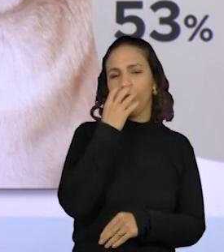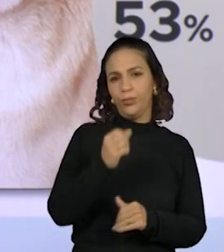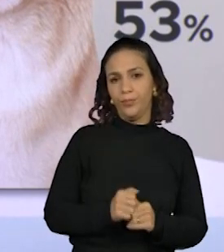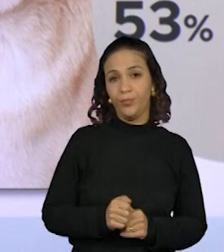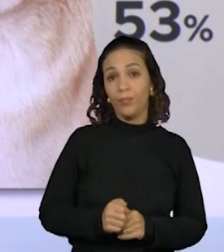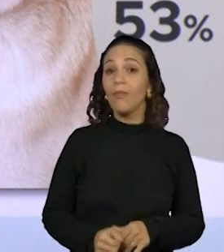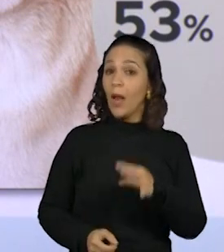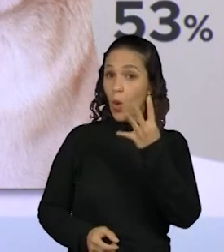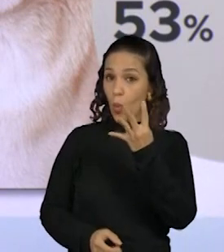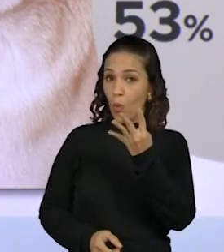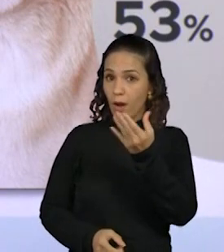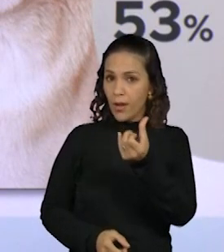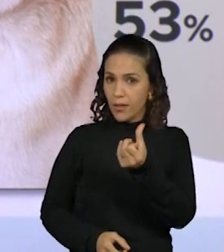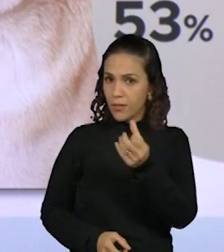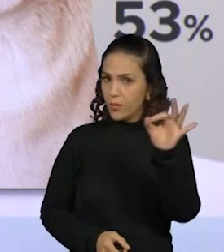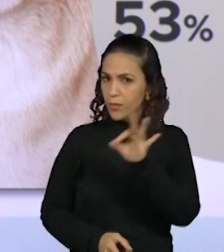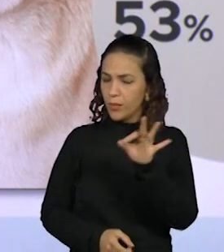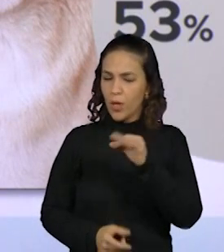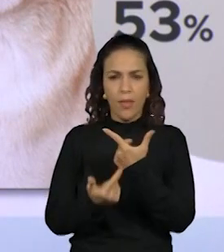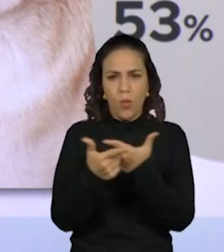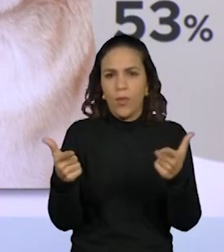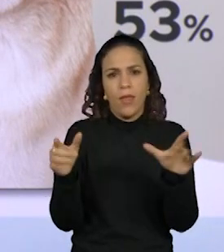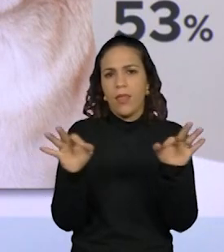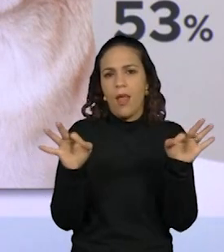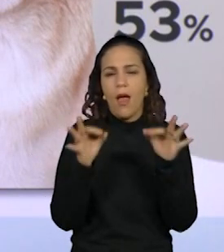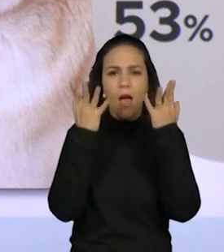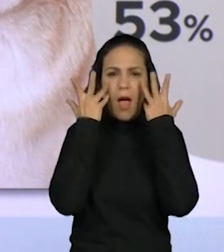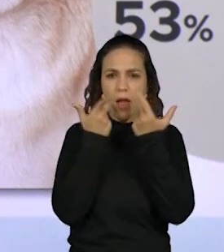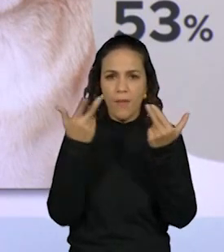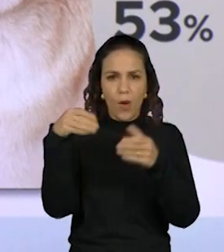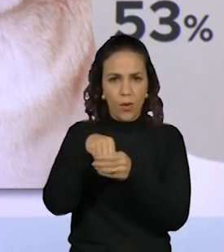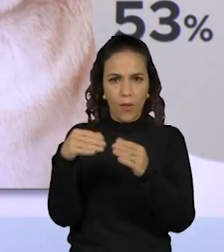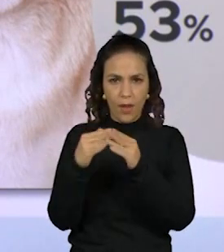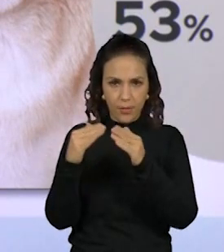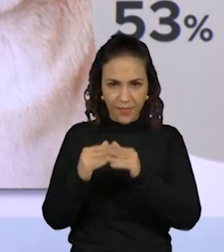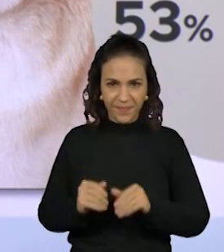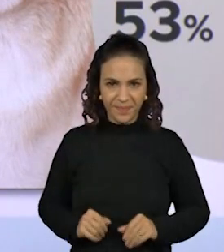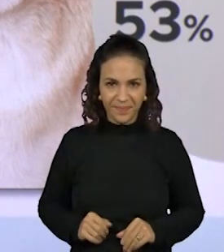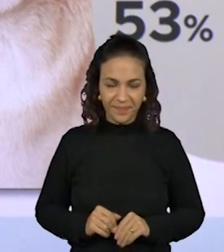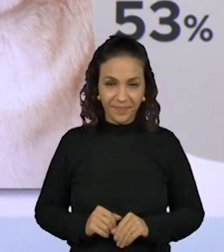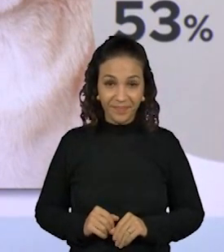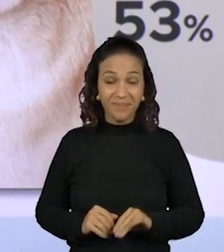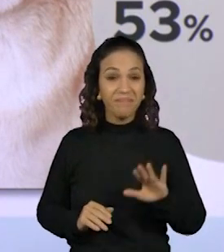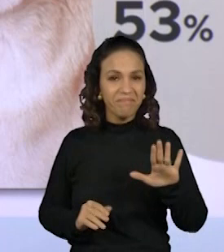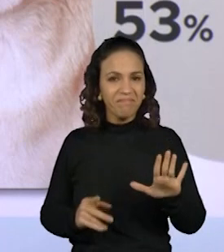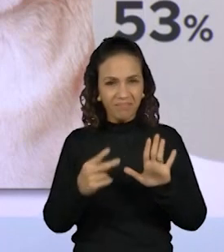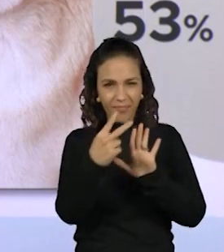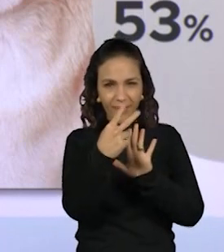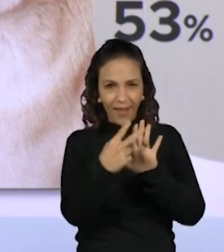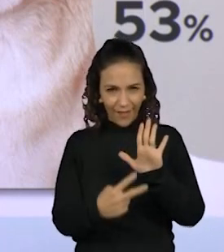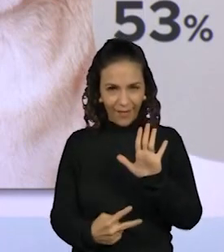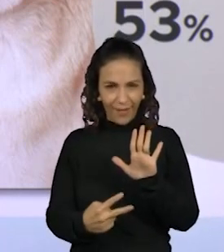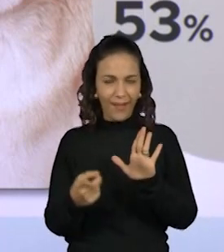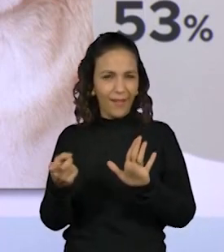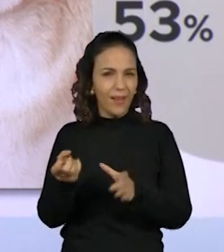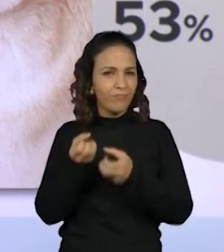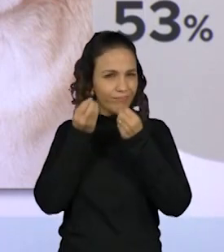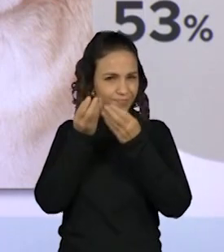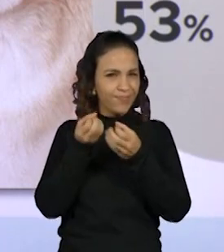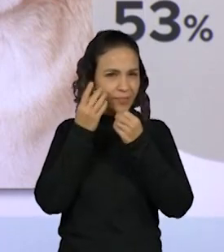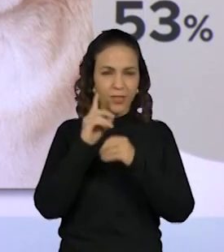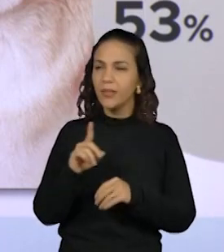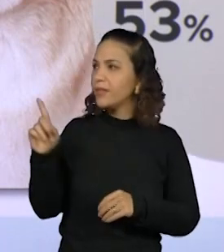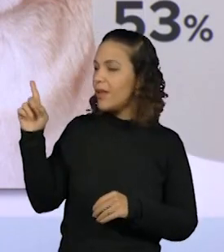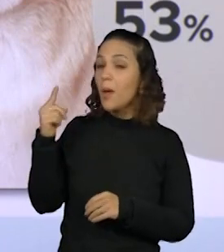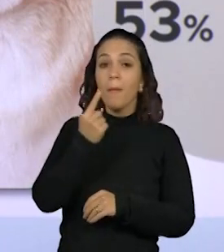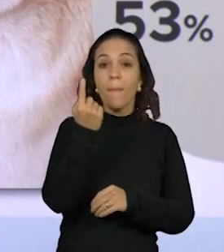não possuem animais de estimação. Quando a gente vai fazer a leitura da notícia, esse primeiro parágrafo, chamado